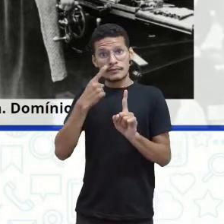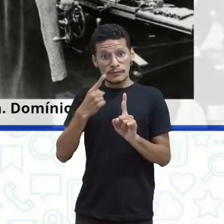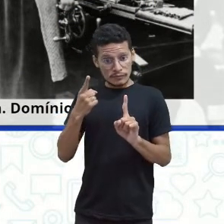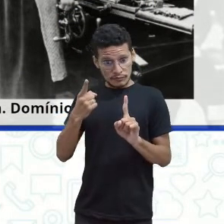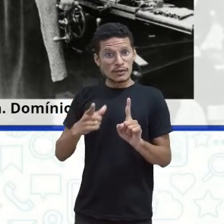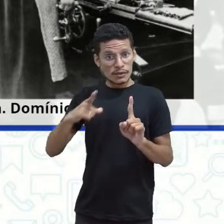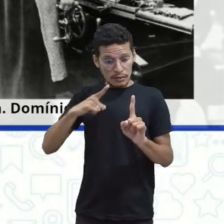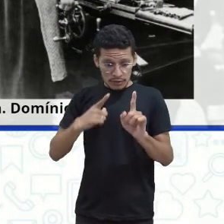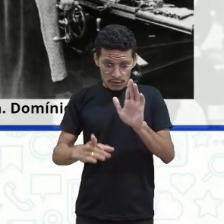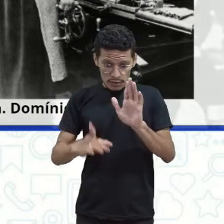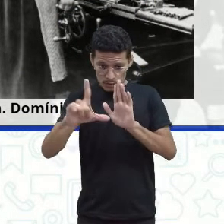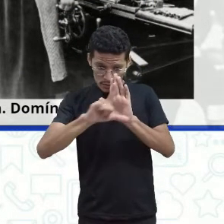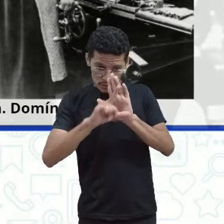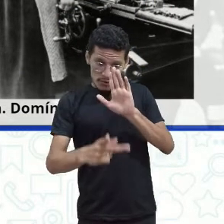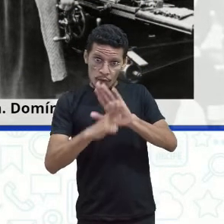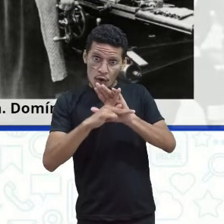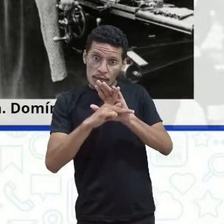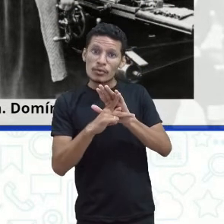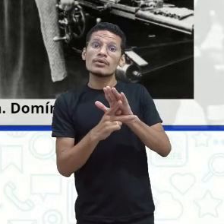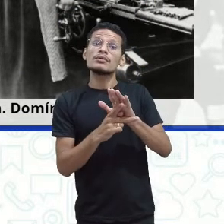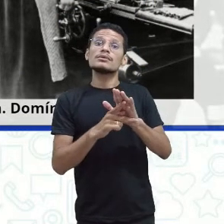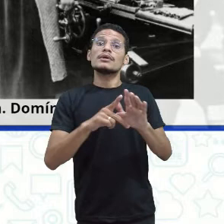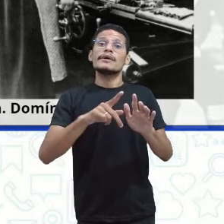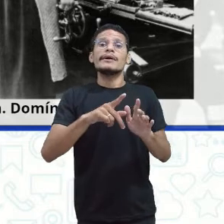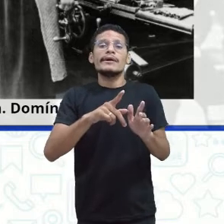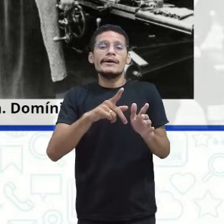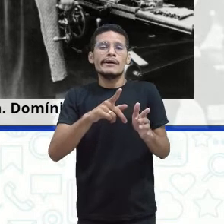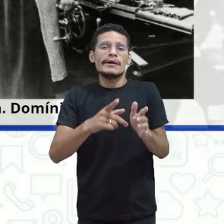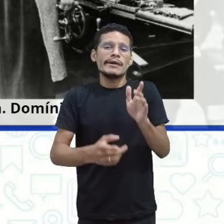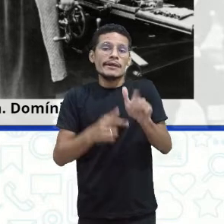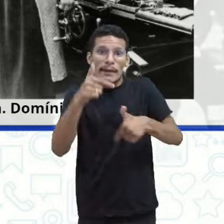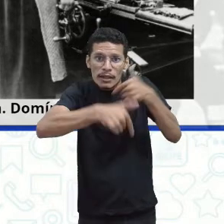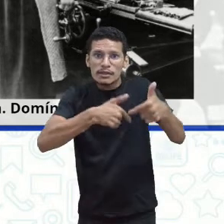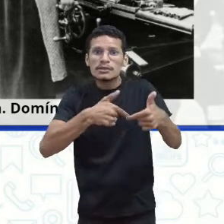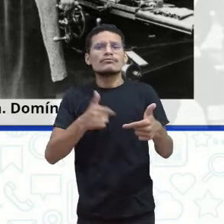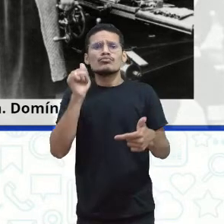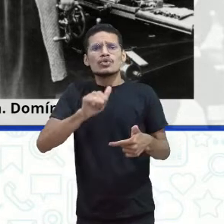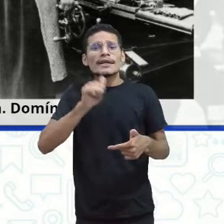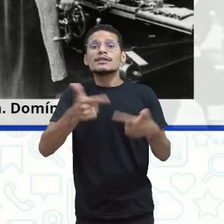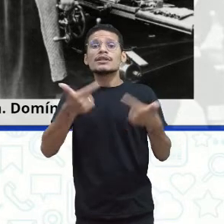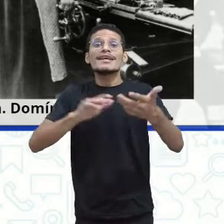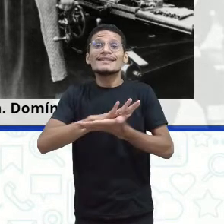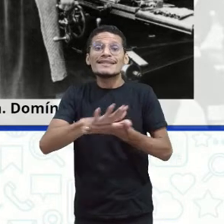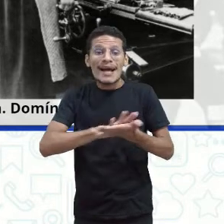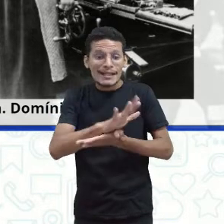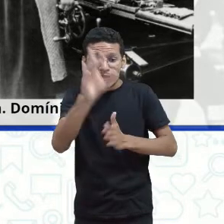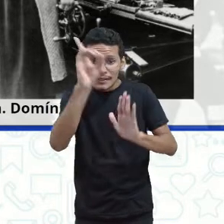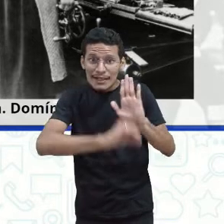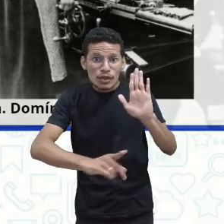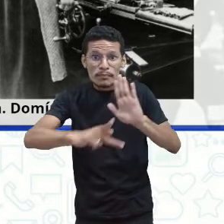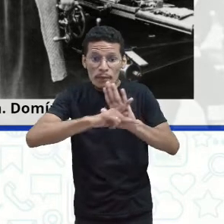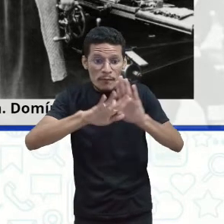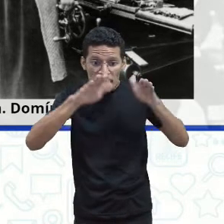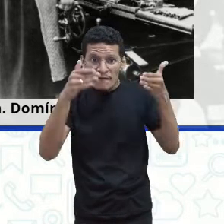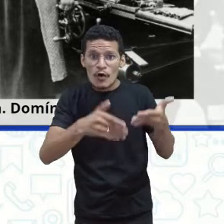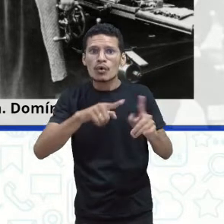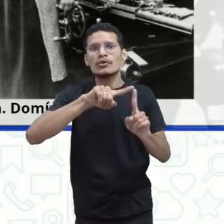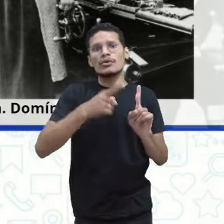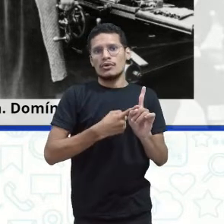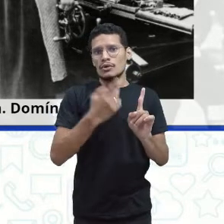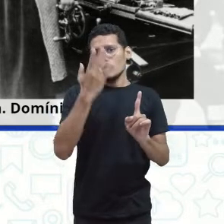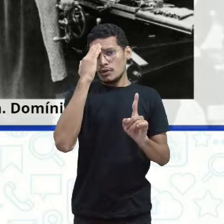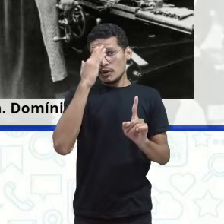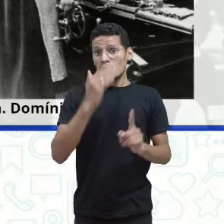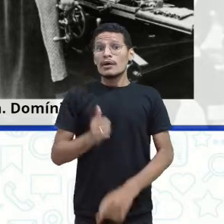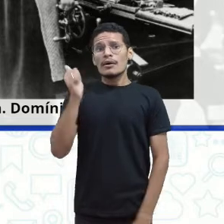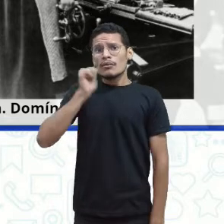legislação trabalhista, as mulheres não possuíam qualquer direito que atendesse às suas condições específicas. Né? Então, a gente sabe, as